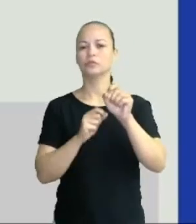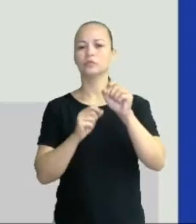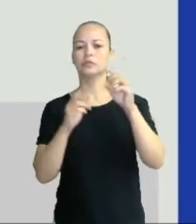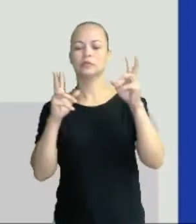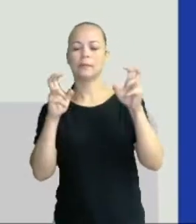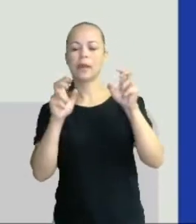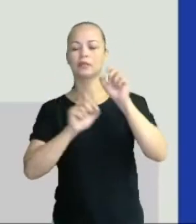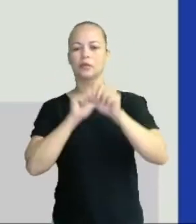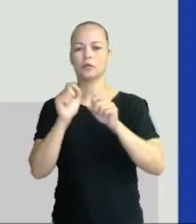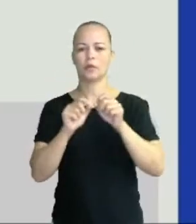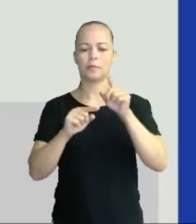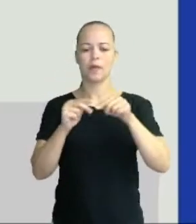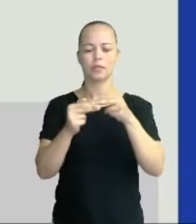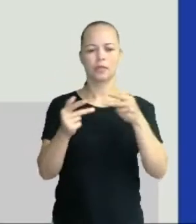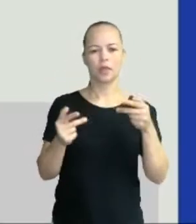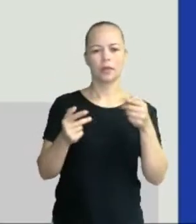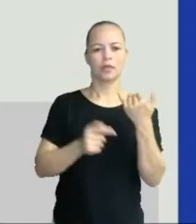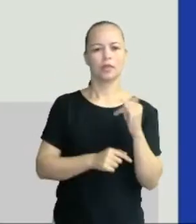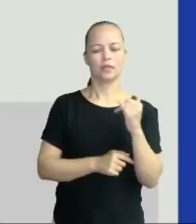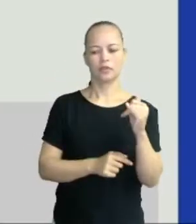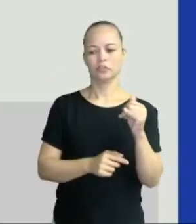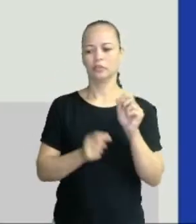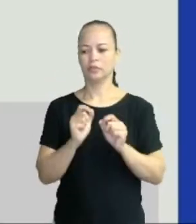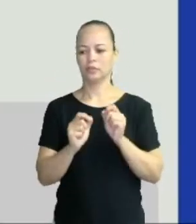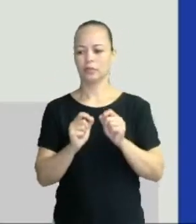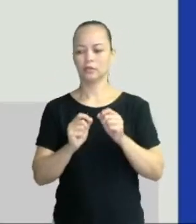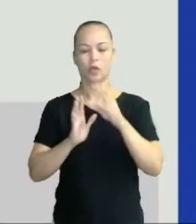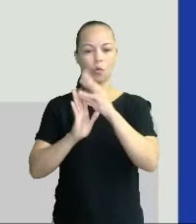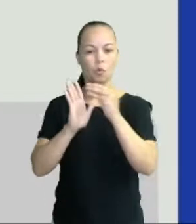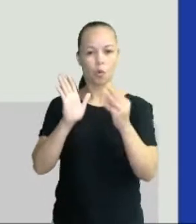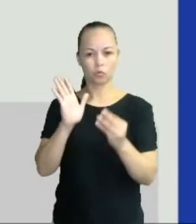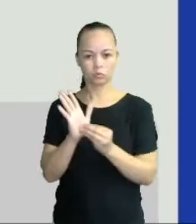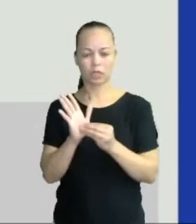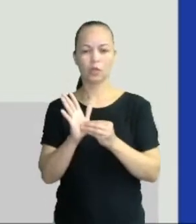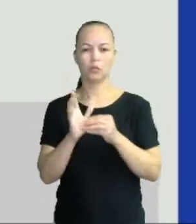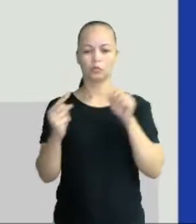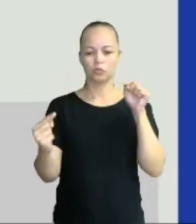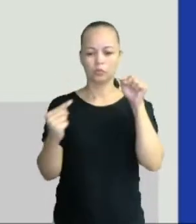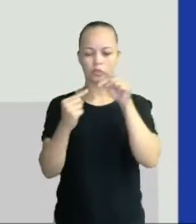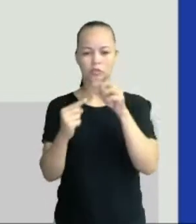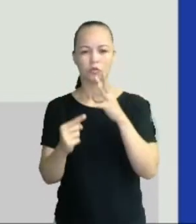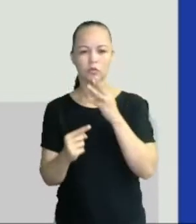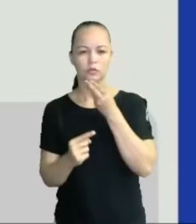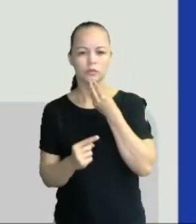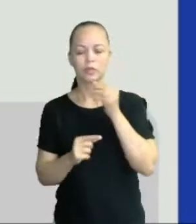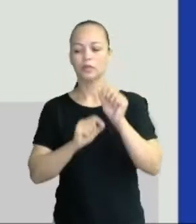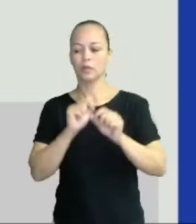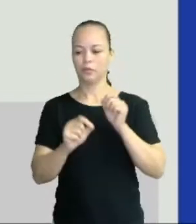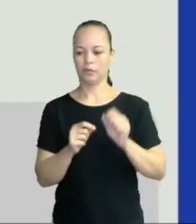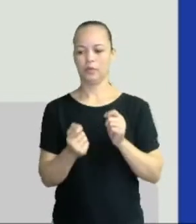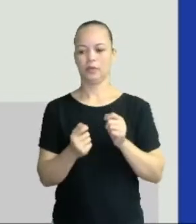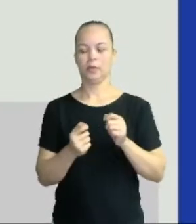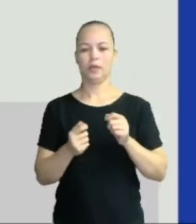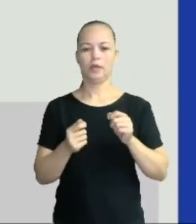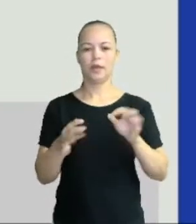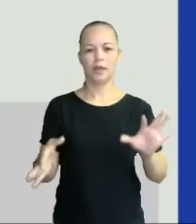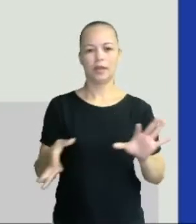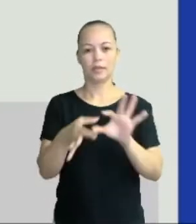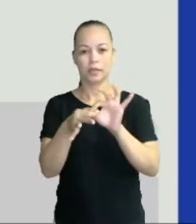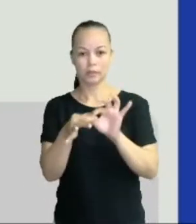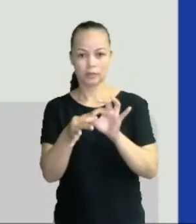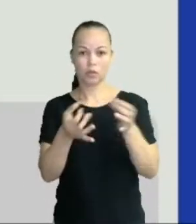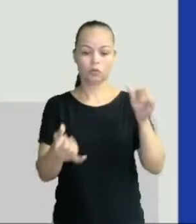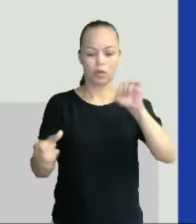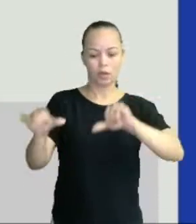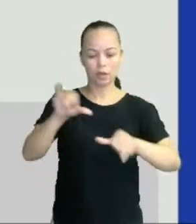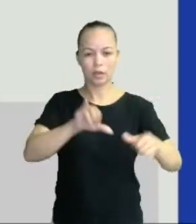né? Nosso objeto de conhecimento / conteúdo é ligações químicas, tá? Então a gente vai dar o primeiro